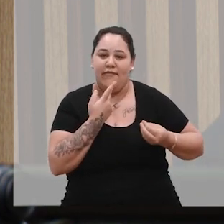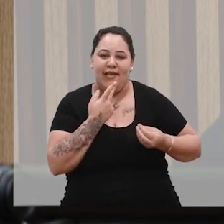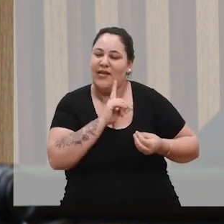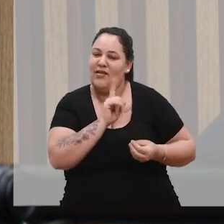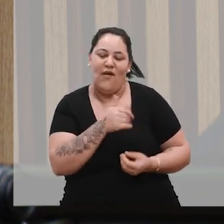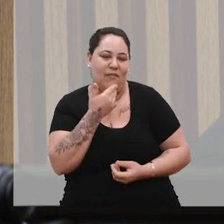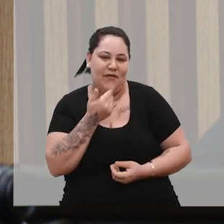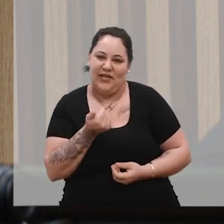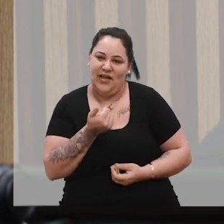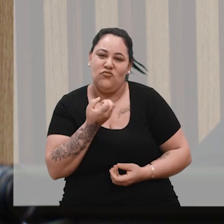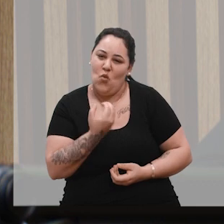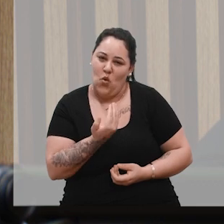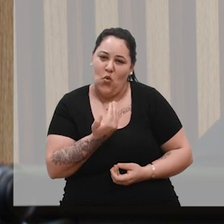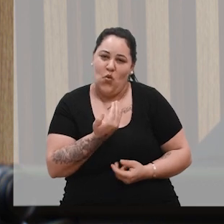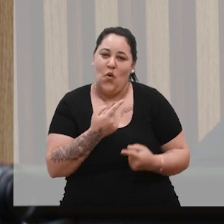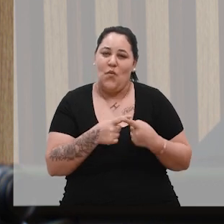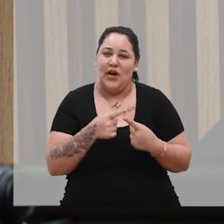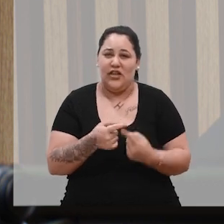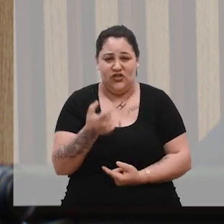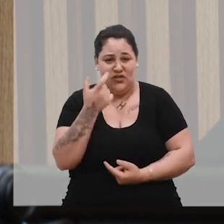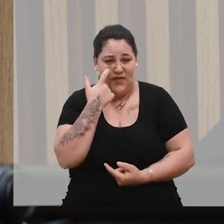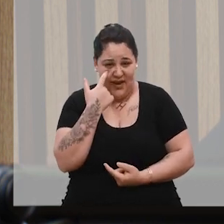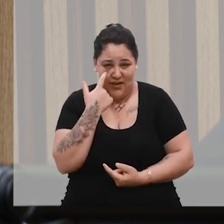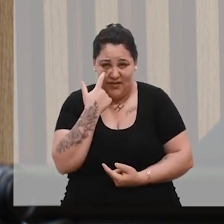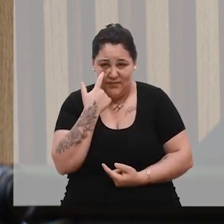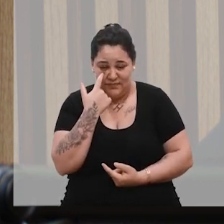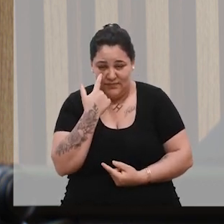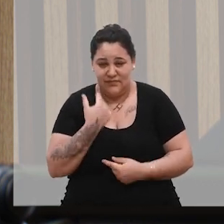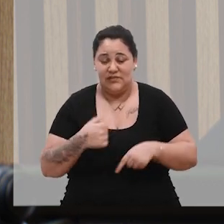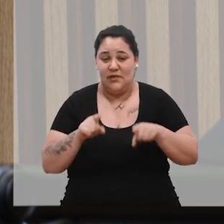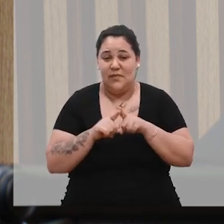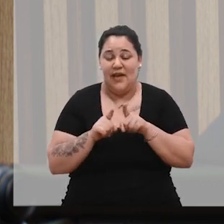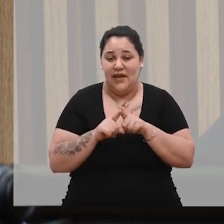é muito benéfico, sabe? A gente vê ultimamente, assim, nas últimas